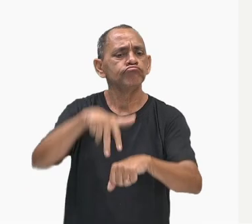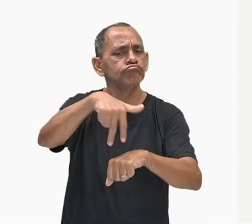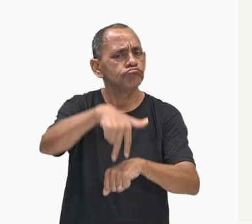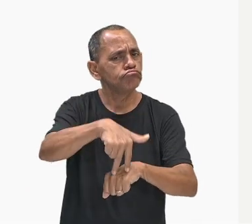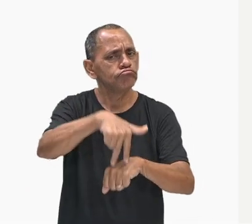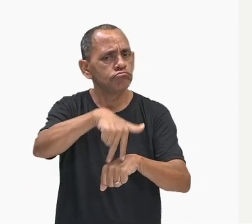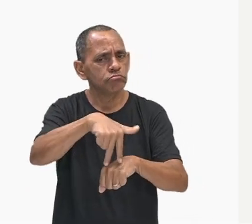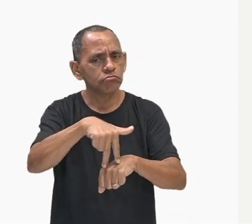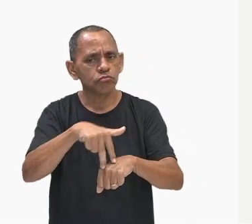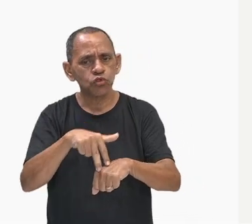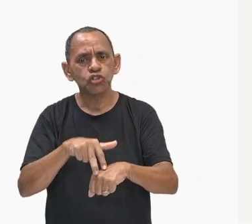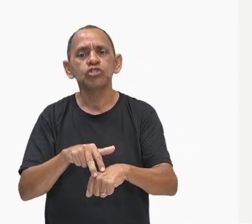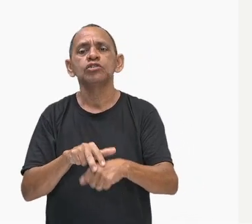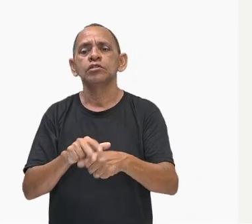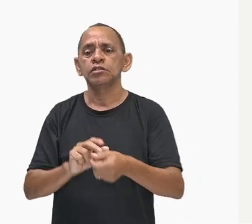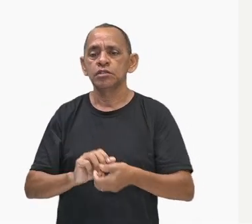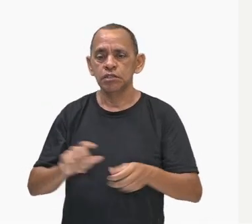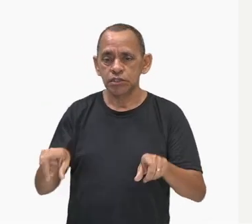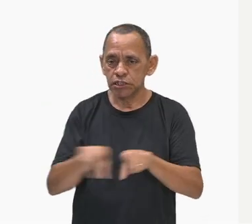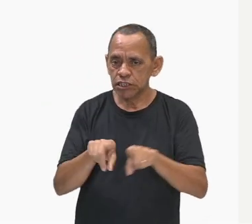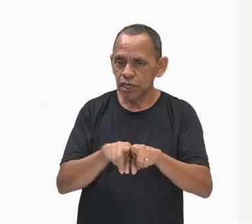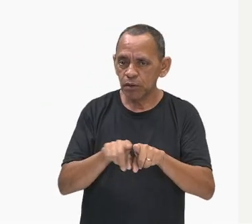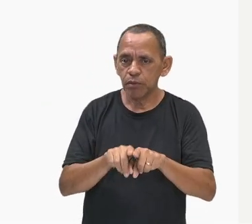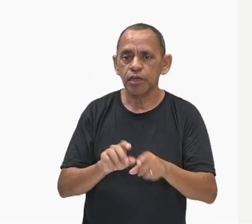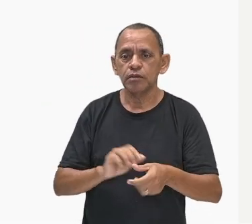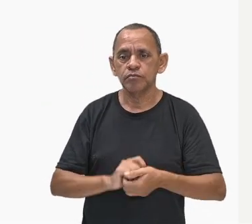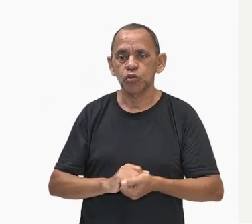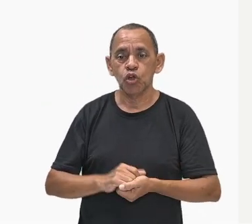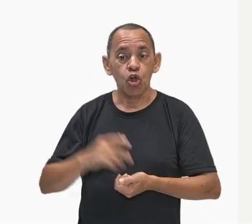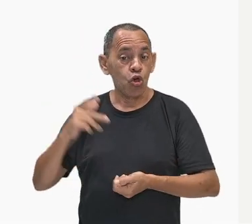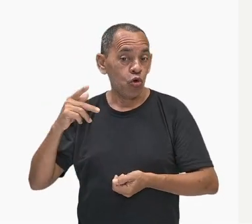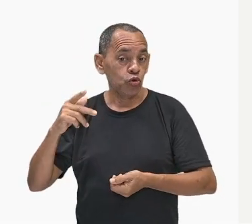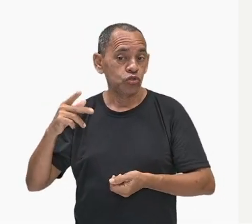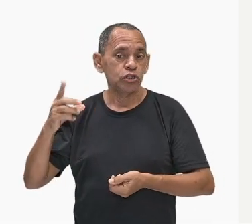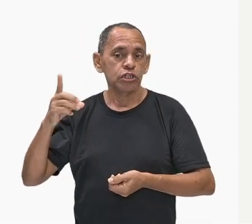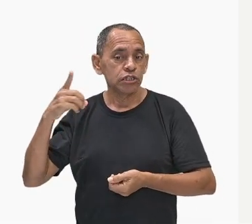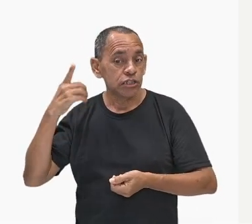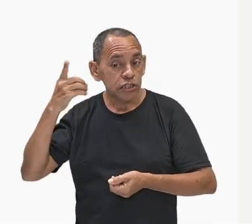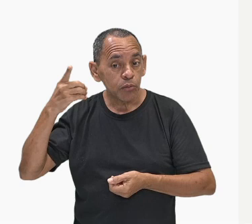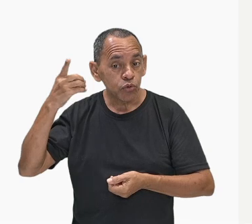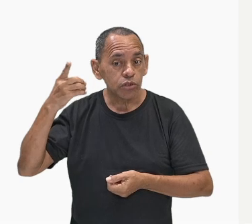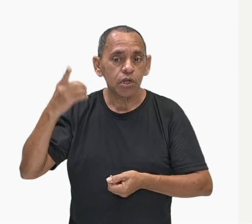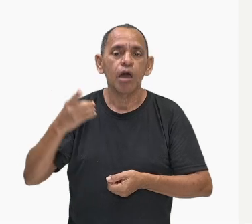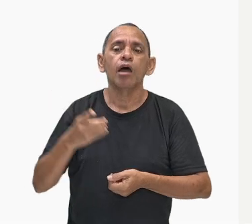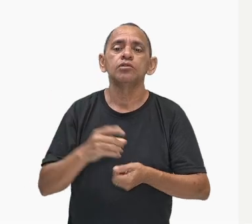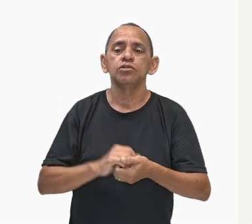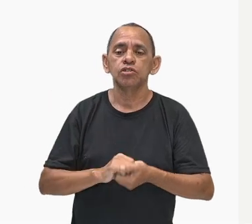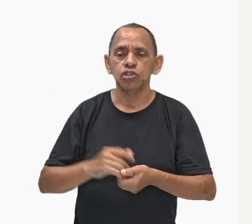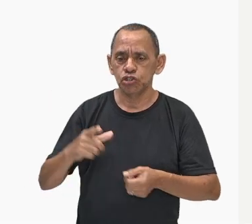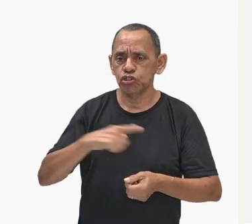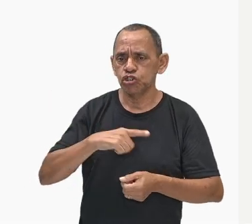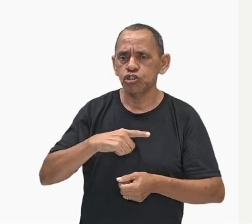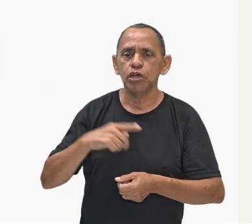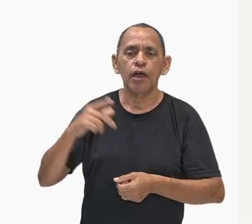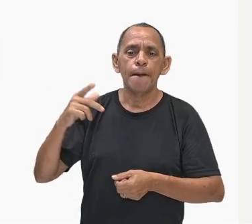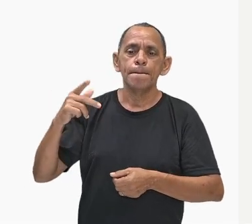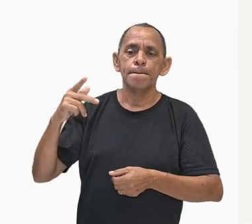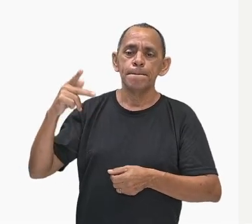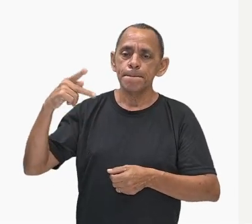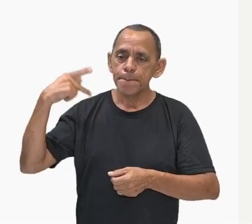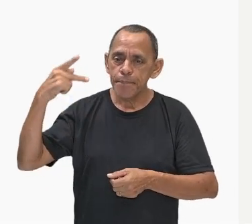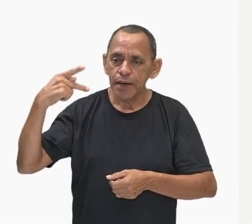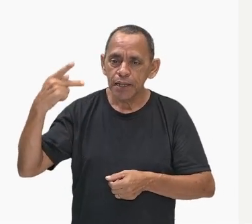Câmara de Deputados, para a gente ilustrar para a nossa realidade. Era necessário o parlamento para aprovar